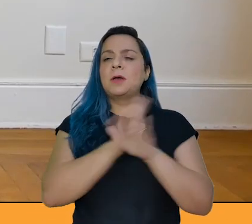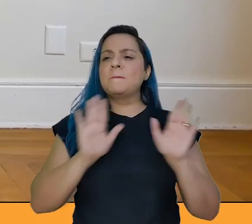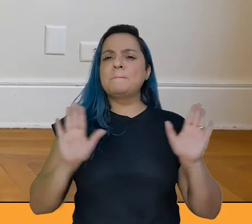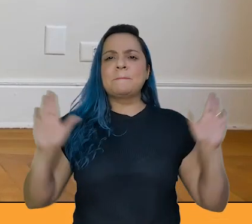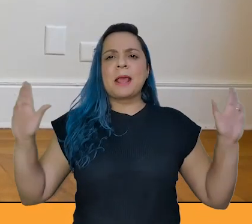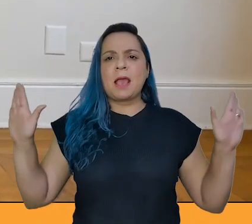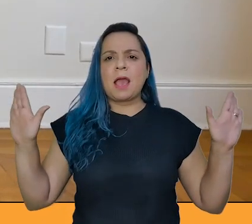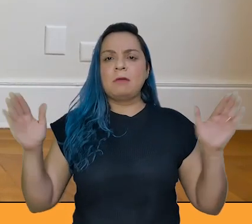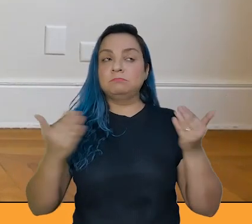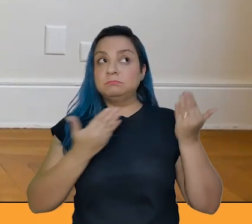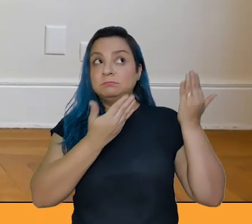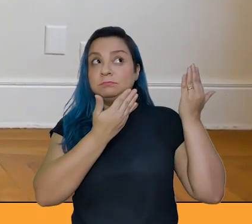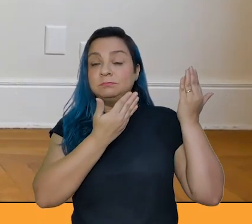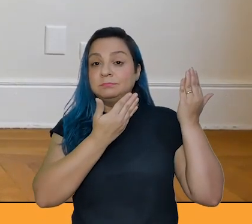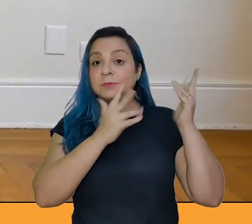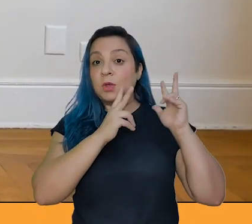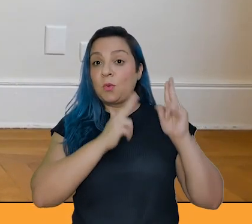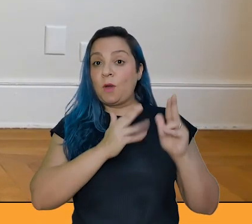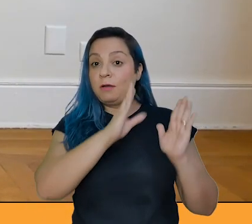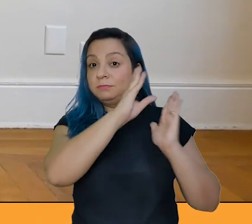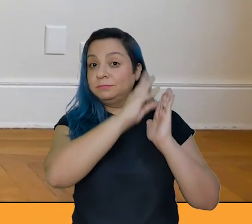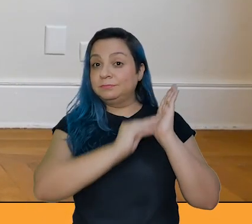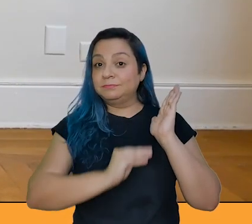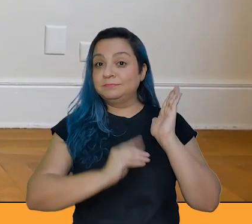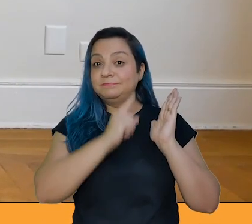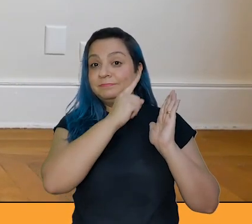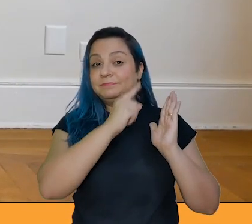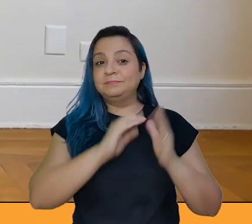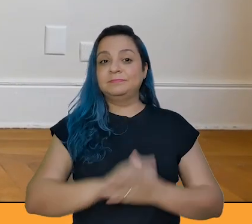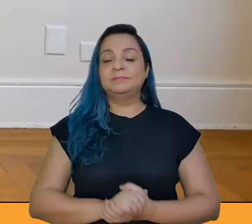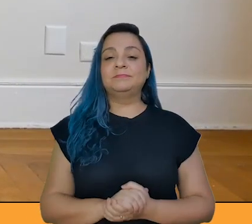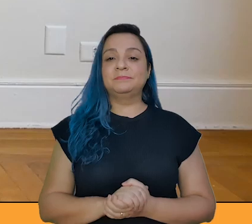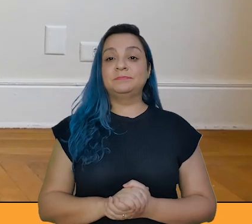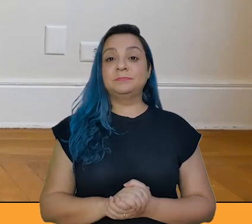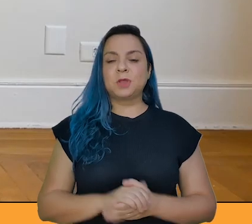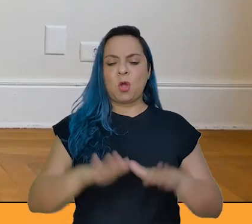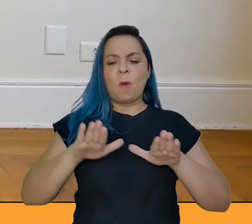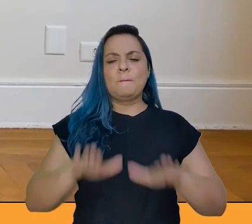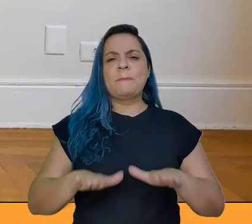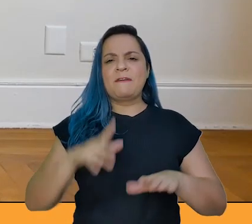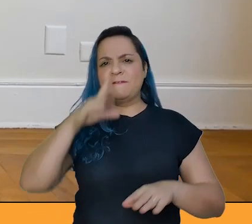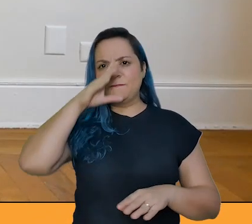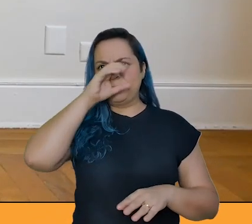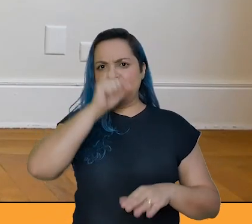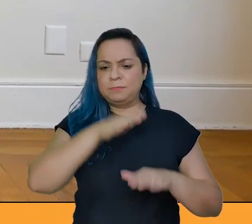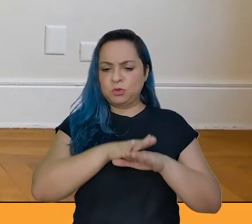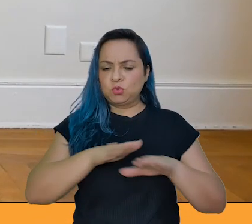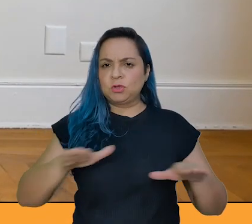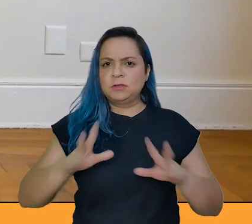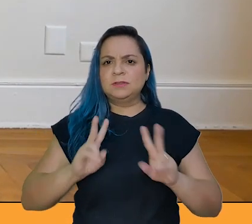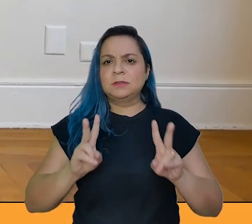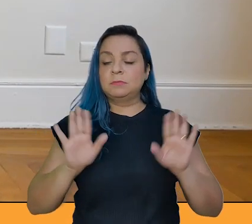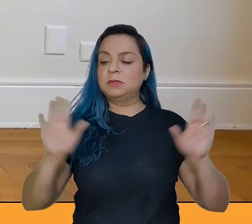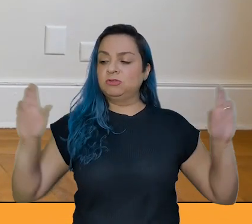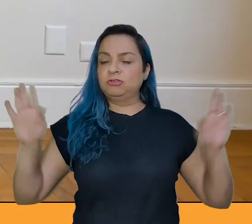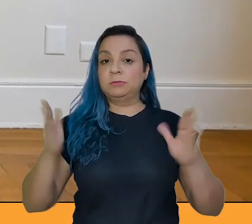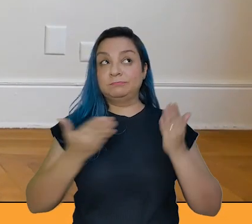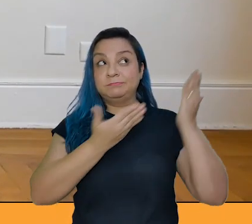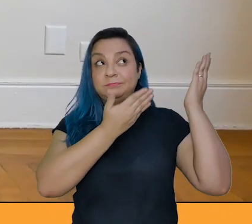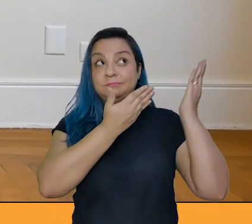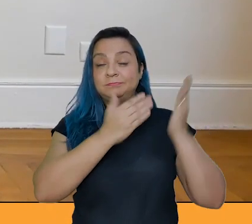estique bem os braços, lembra de manter os pés no chão, os pés firmes, e estique os seus